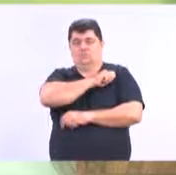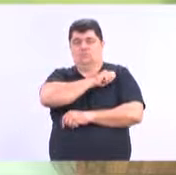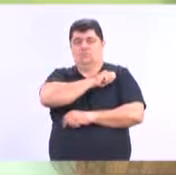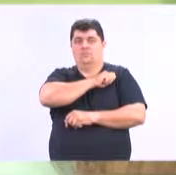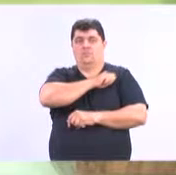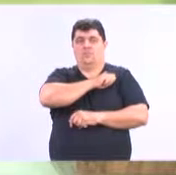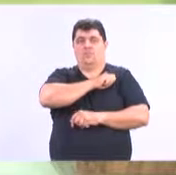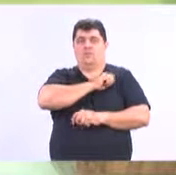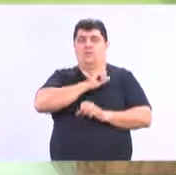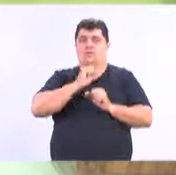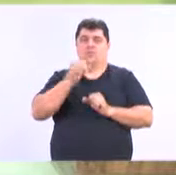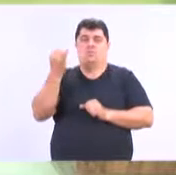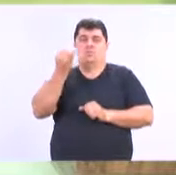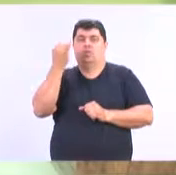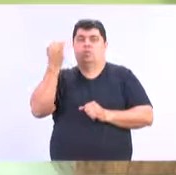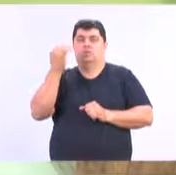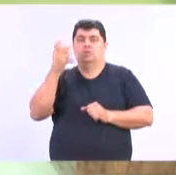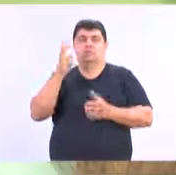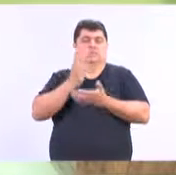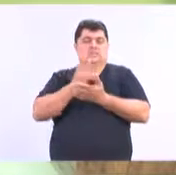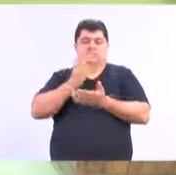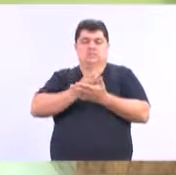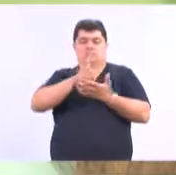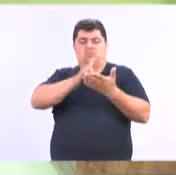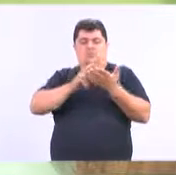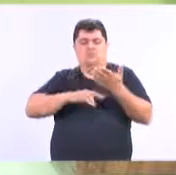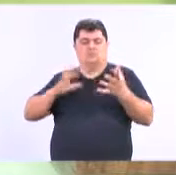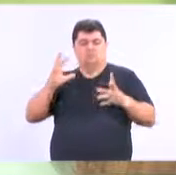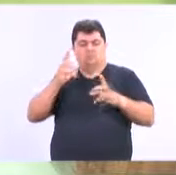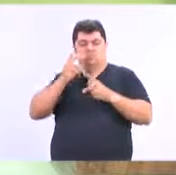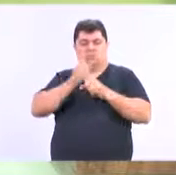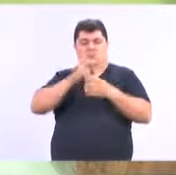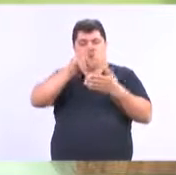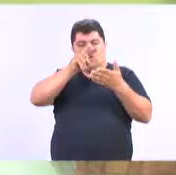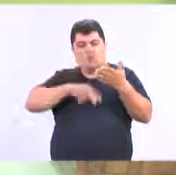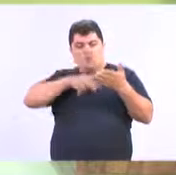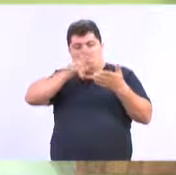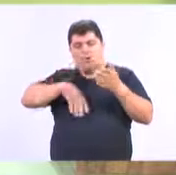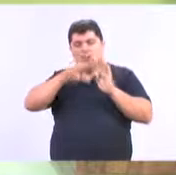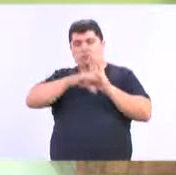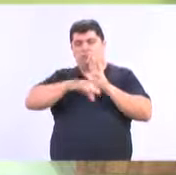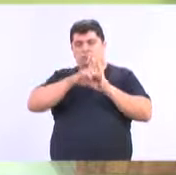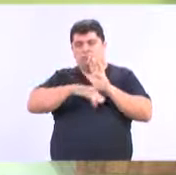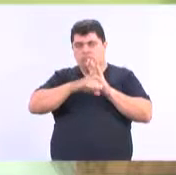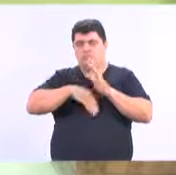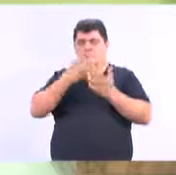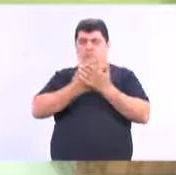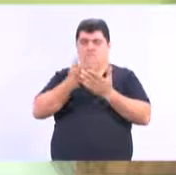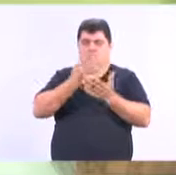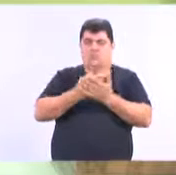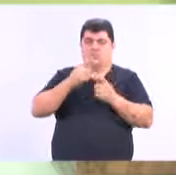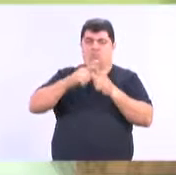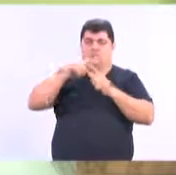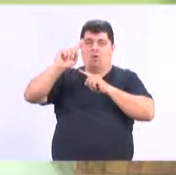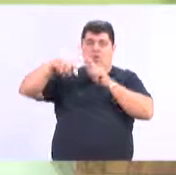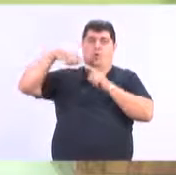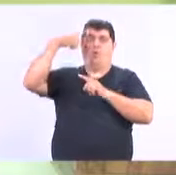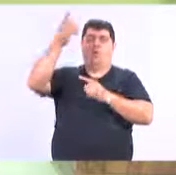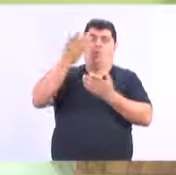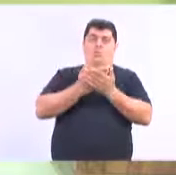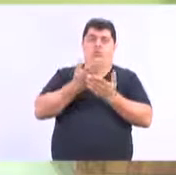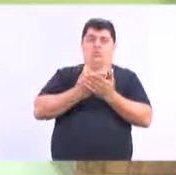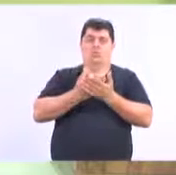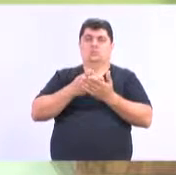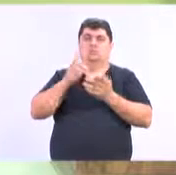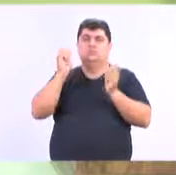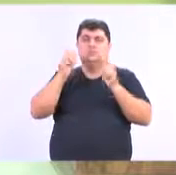que vale a pena sempre estar revisando o material, dando uma olhada em todos os conceitos, na aula que foi dada, para que na próxima aula você